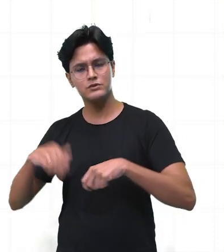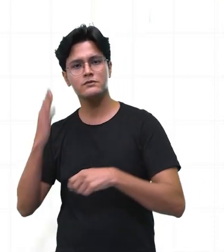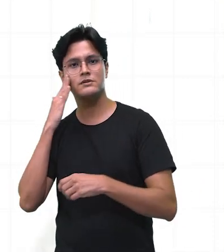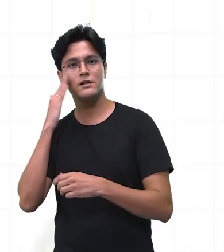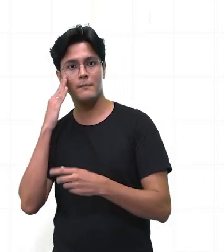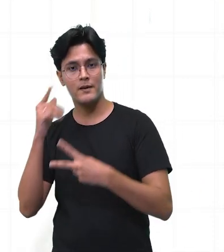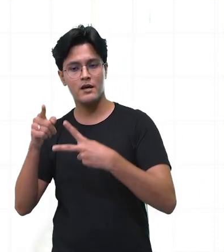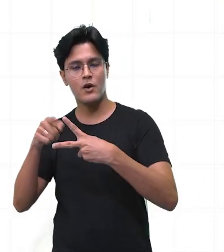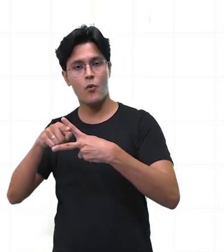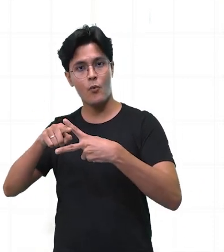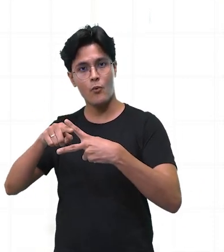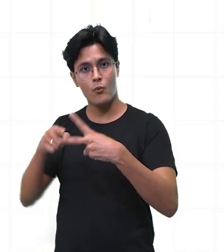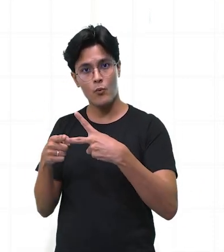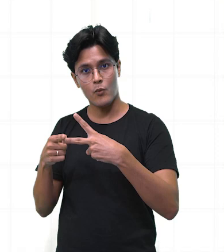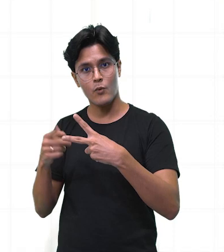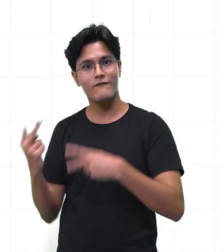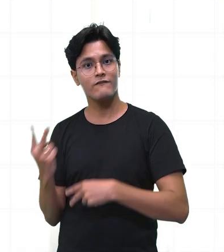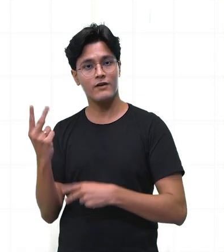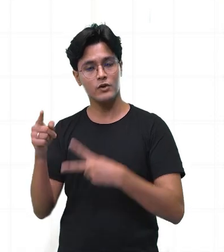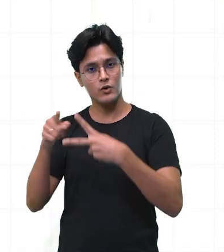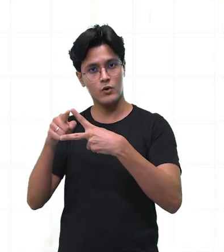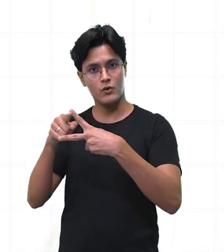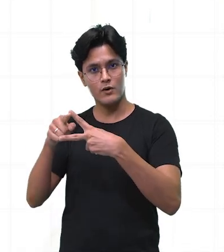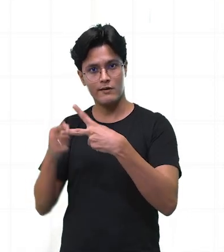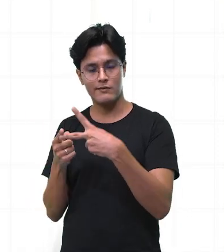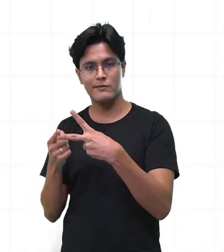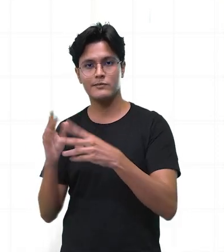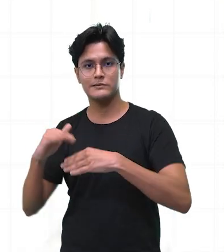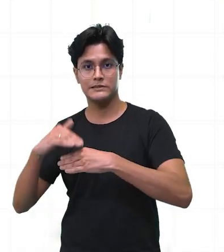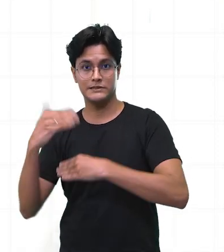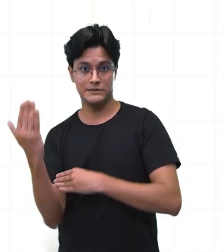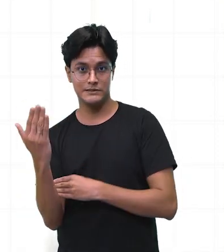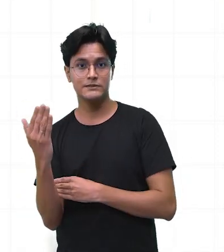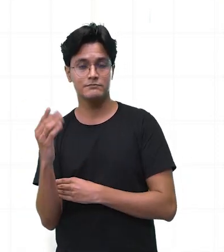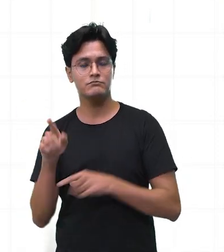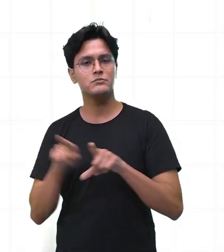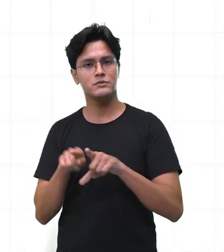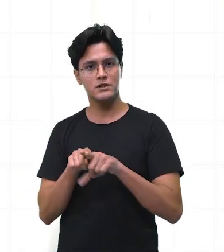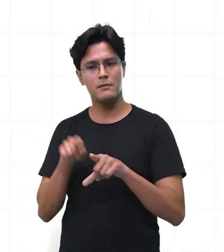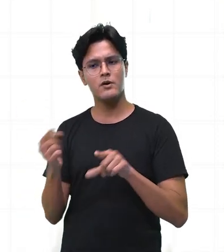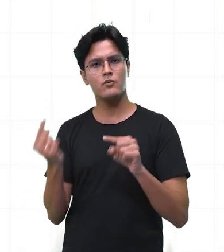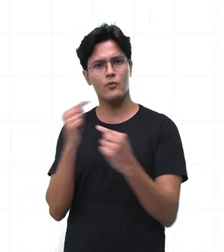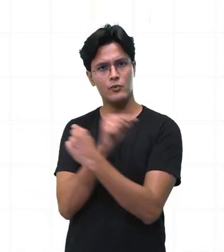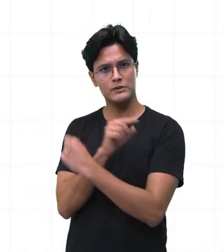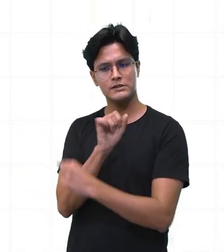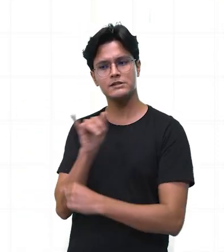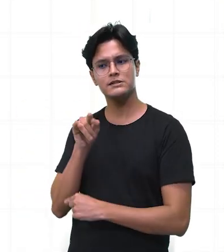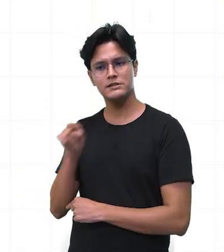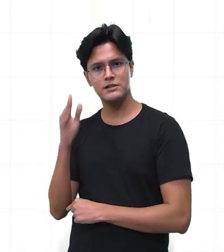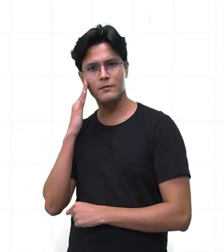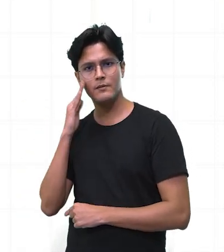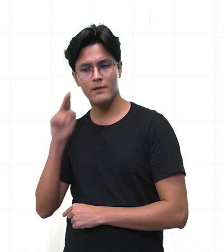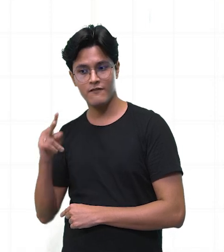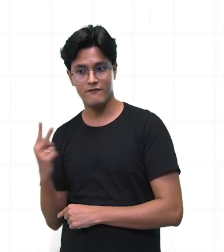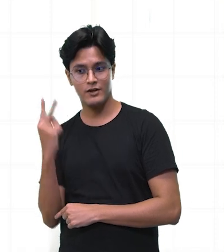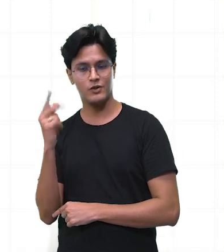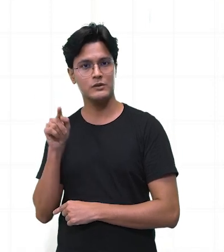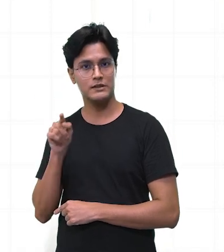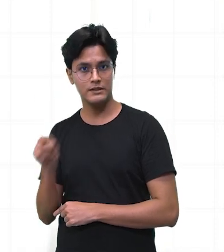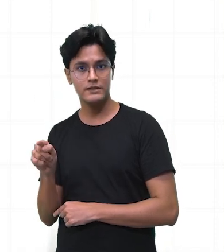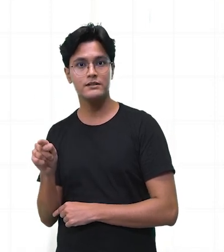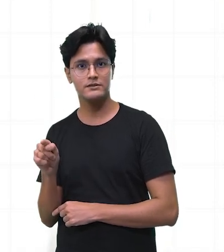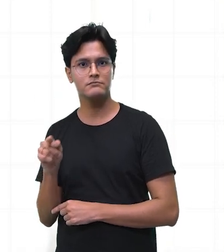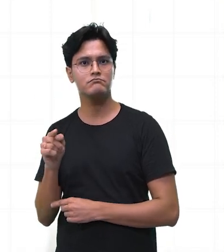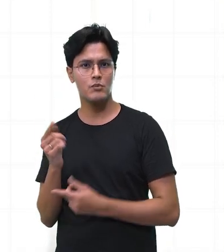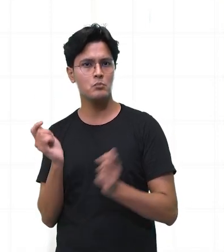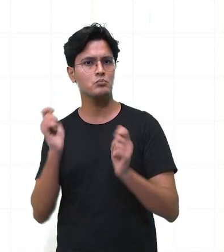também o contrário. Se você souber a medida de um ângulo externo, você pode encontrar a medida do ângulo interno. Tá